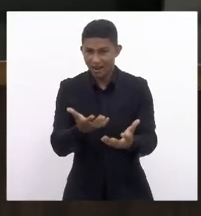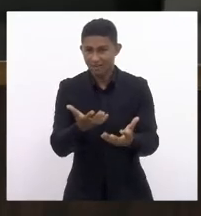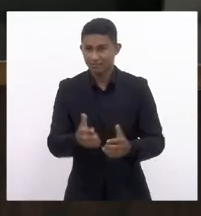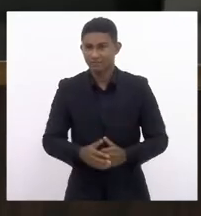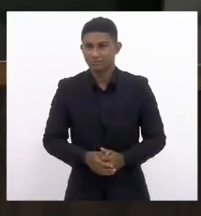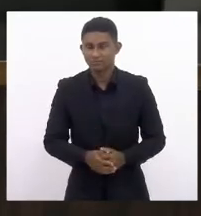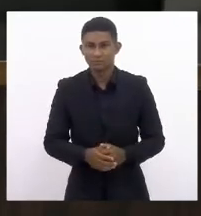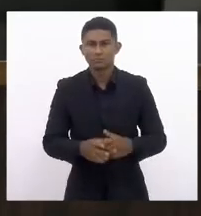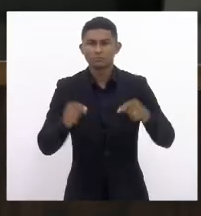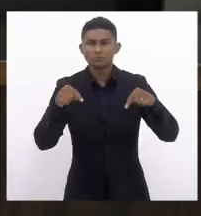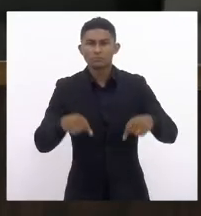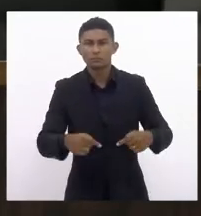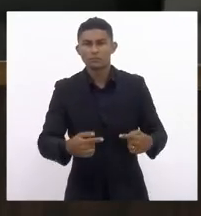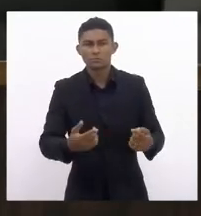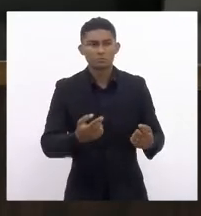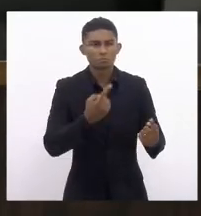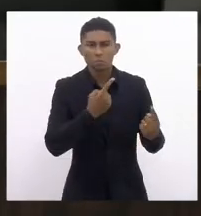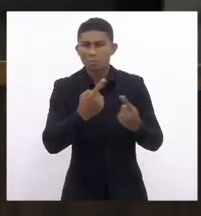Nada mais havendo a tratar